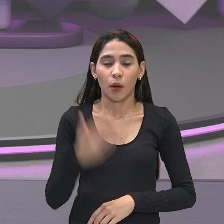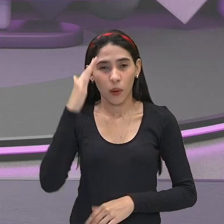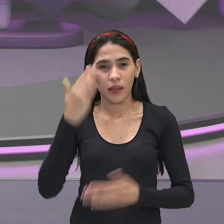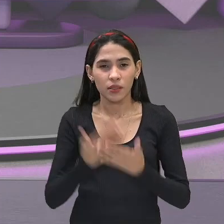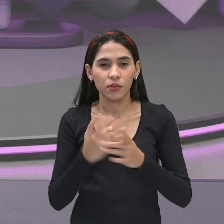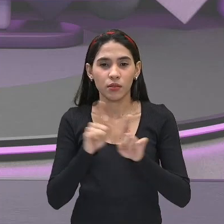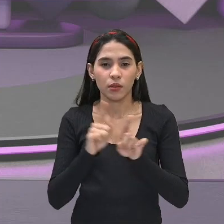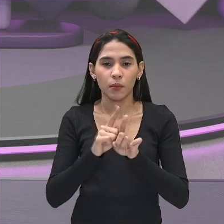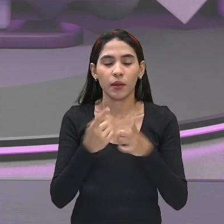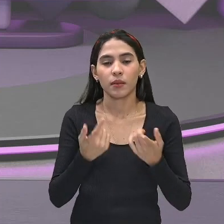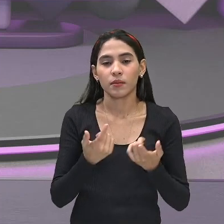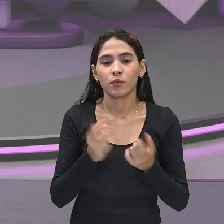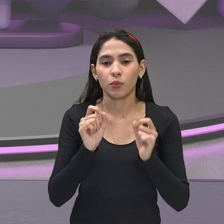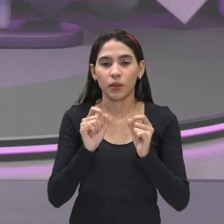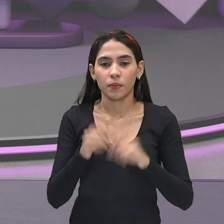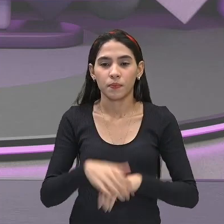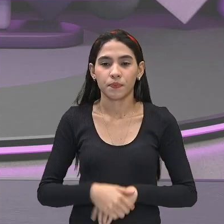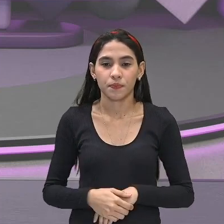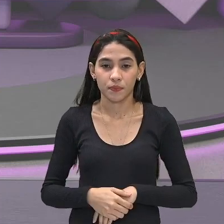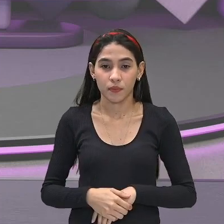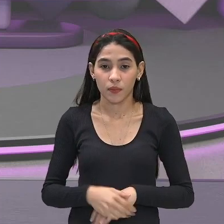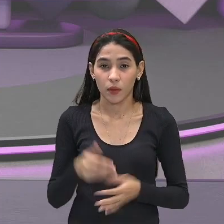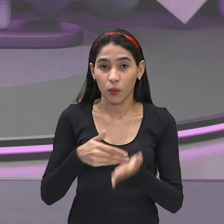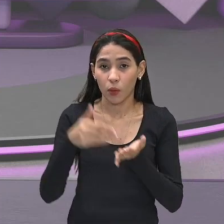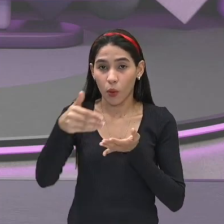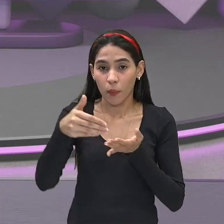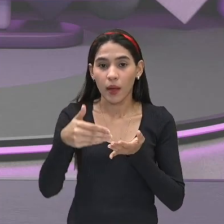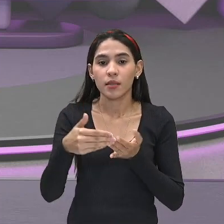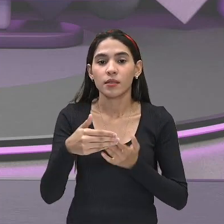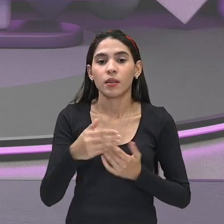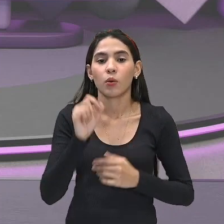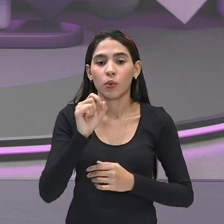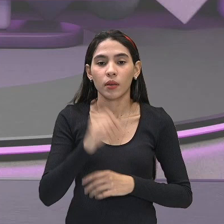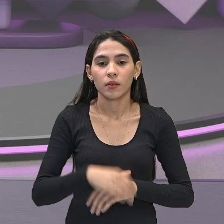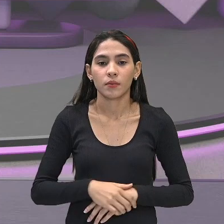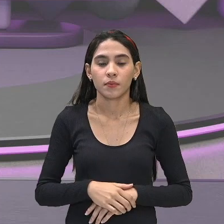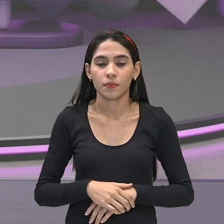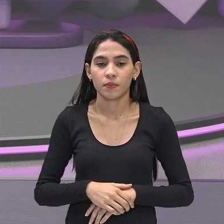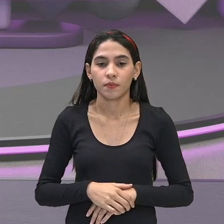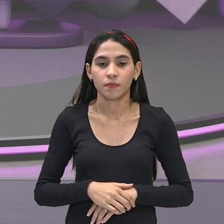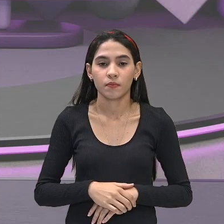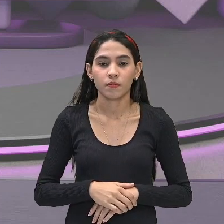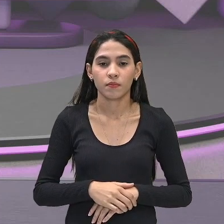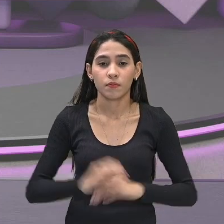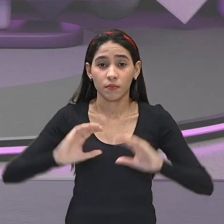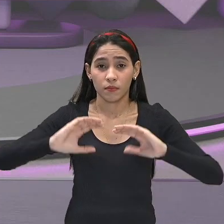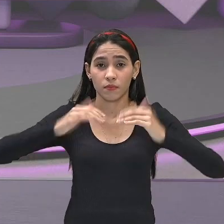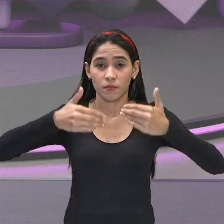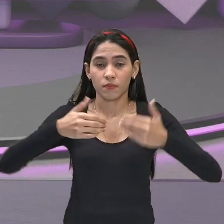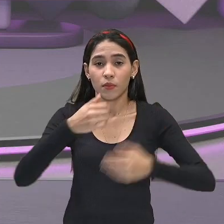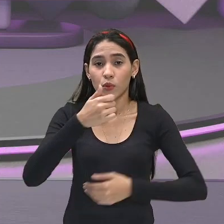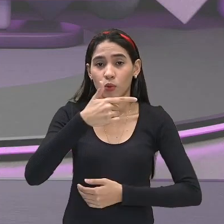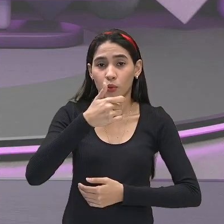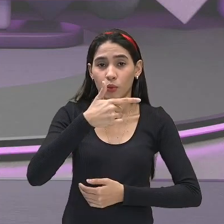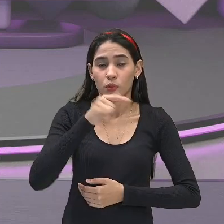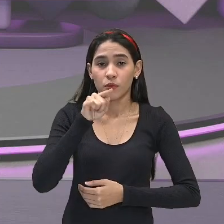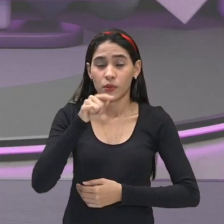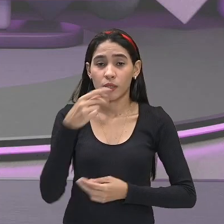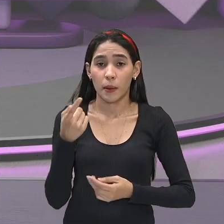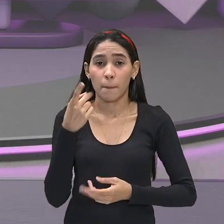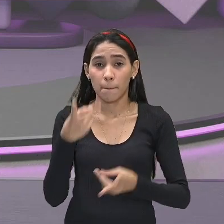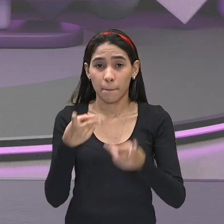essa a expressão. Então sempre começa aqui com a carroça, né, de 12. E